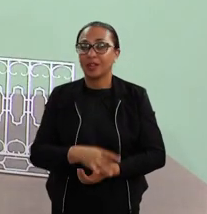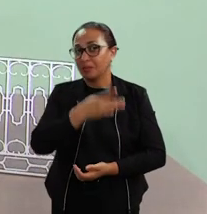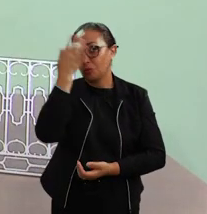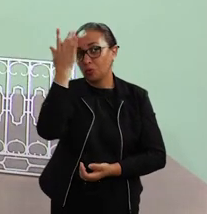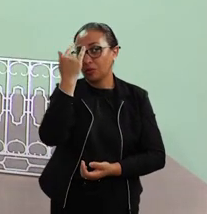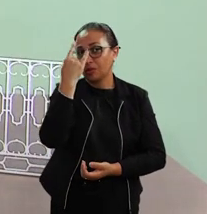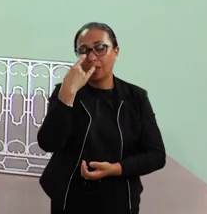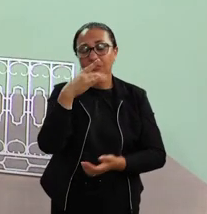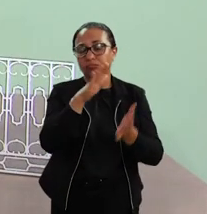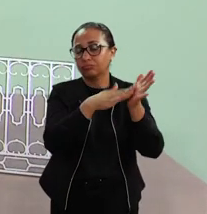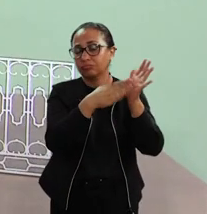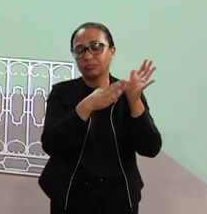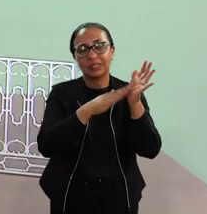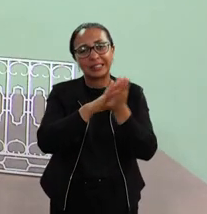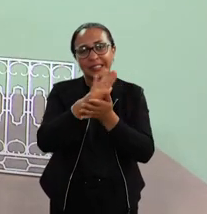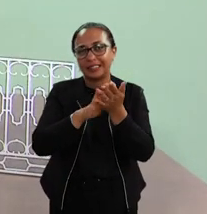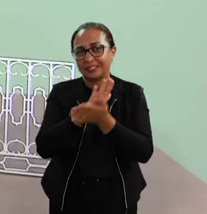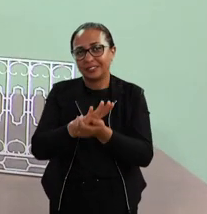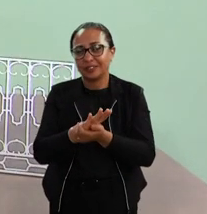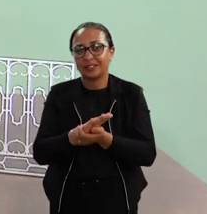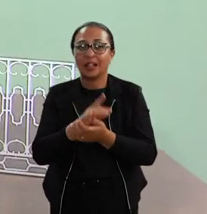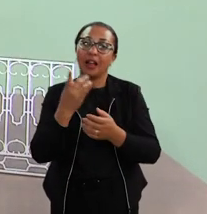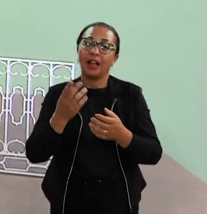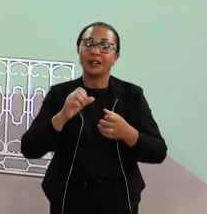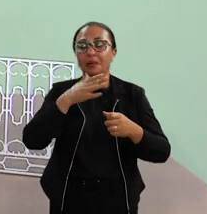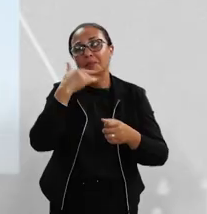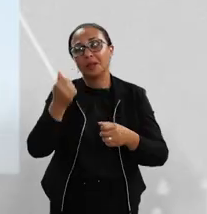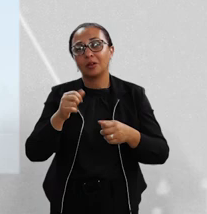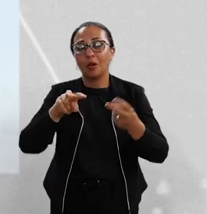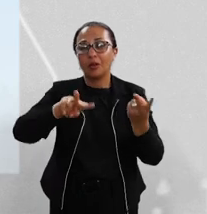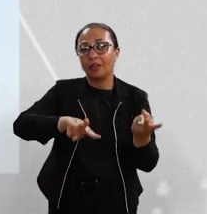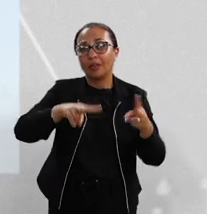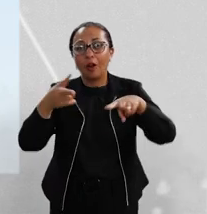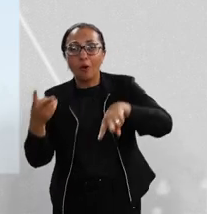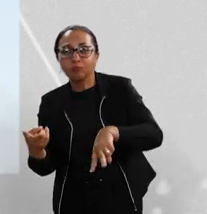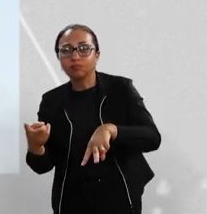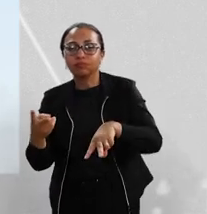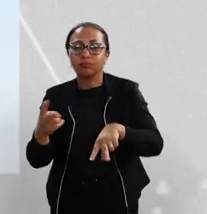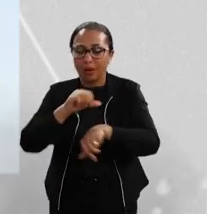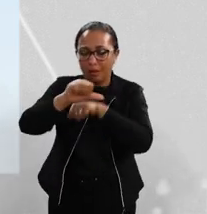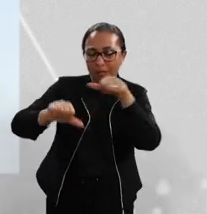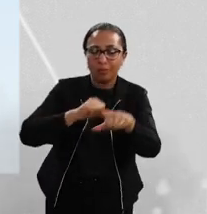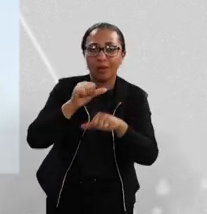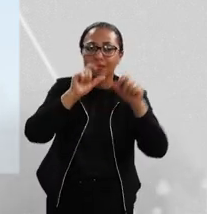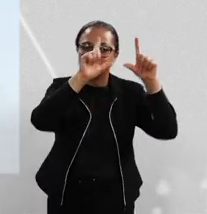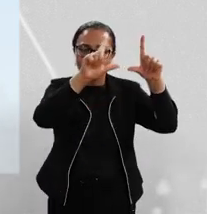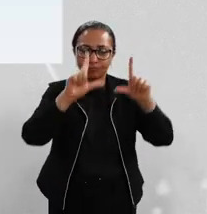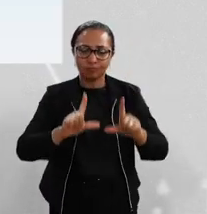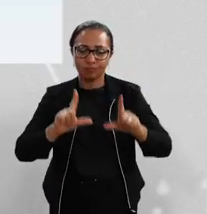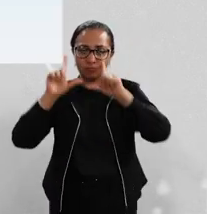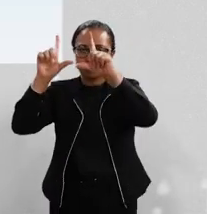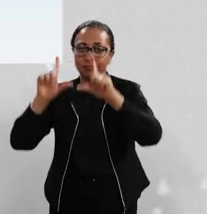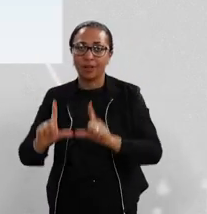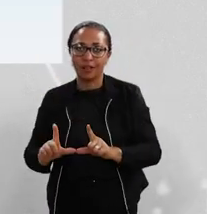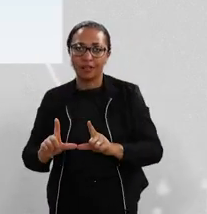Daí a nossa intenção de transformar esses azulejos